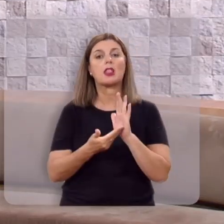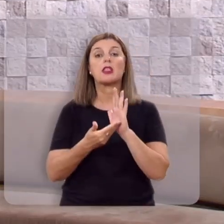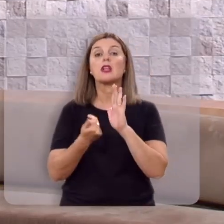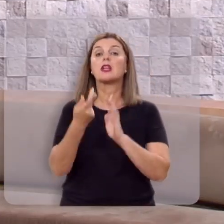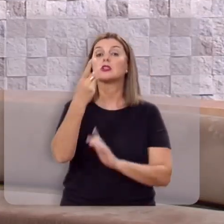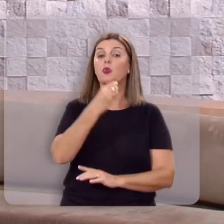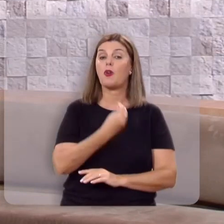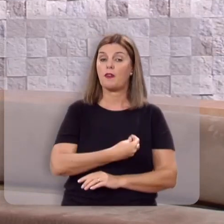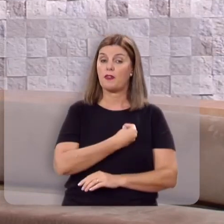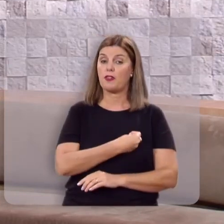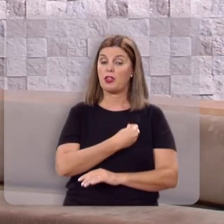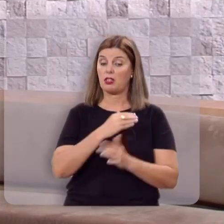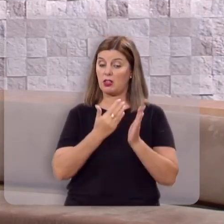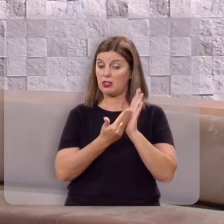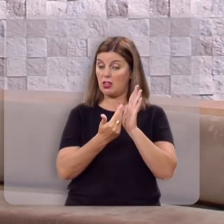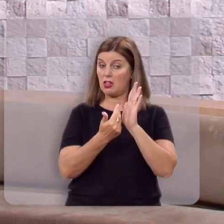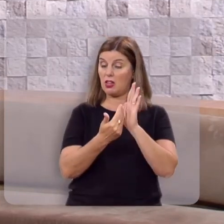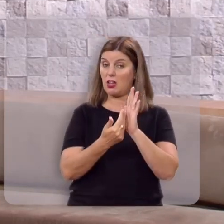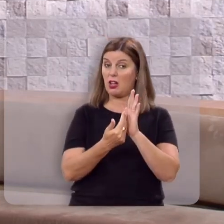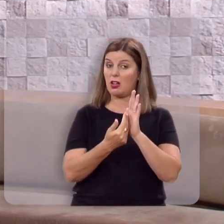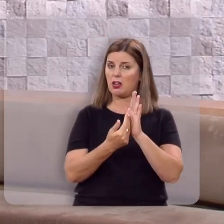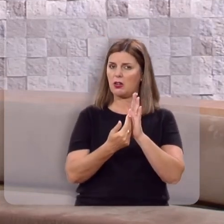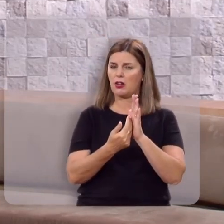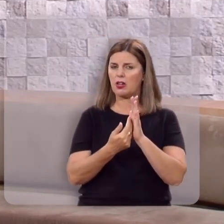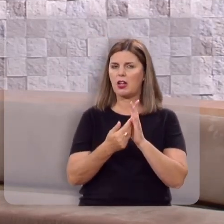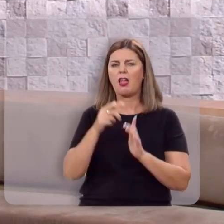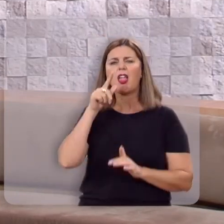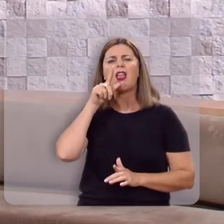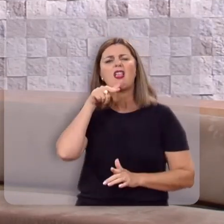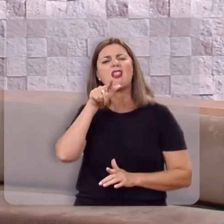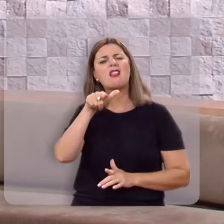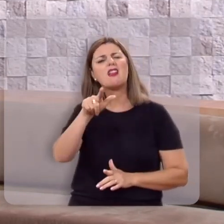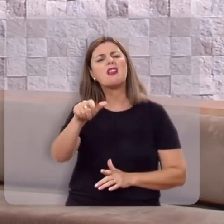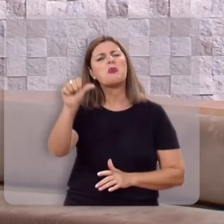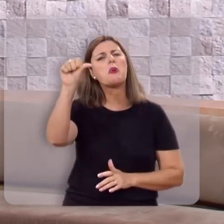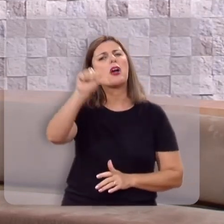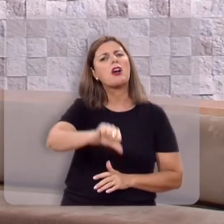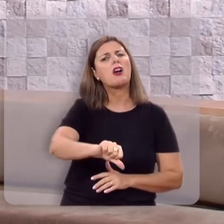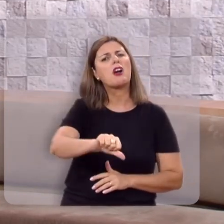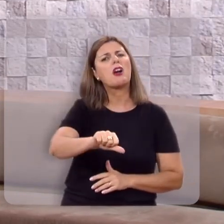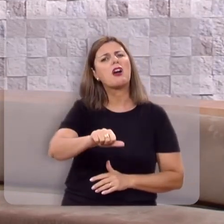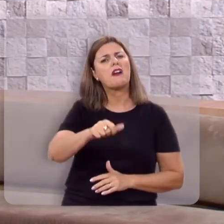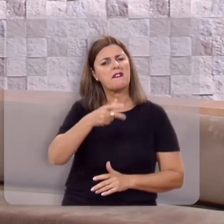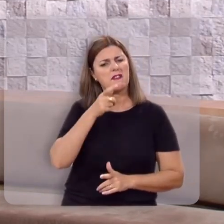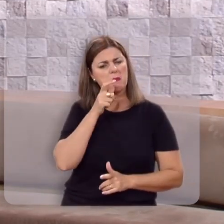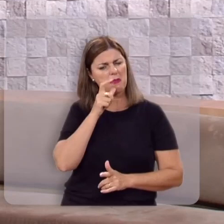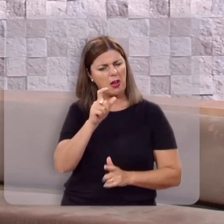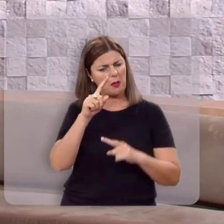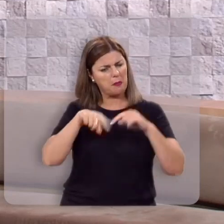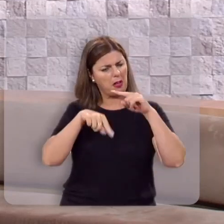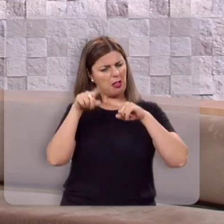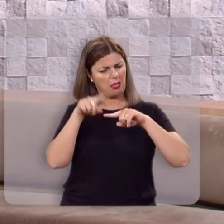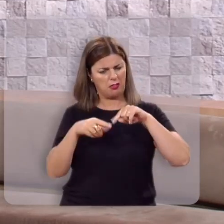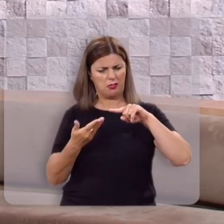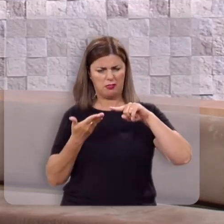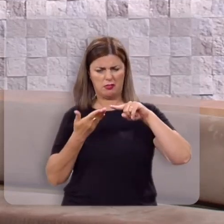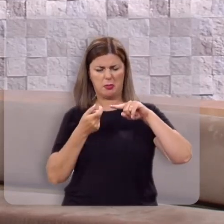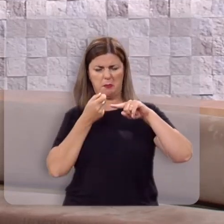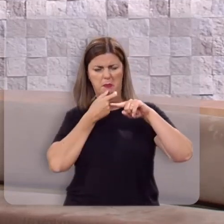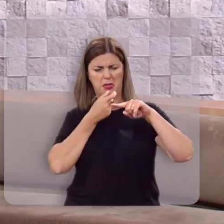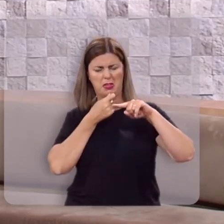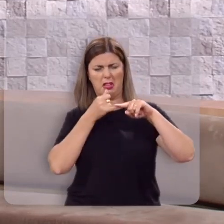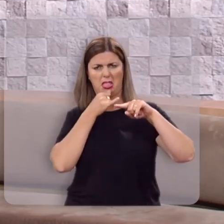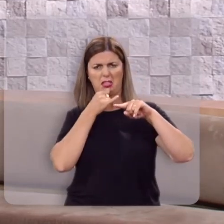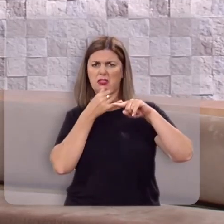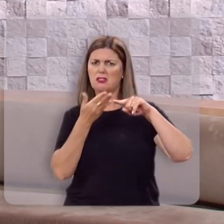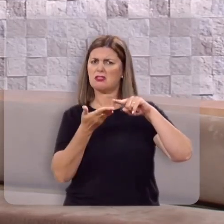precisa tirar da sua vida, espanar da sua vida a linguagem obscena, palavrão,